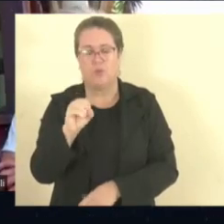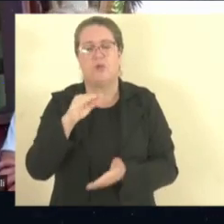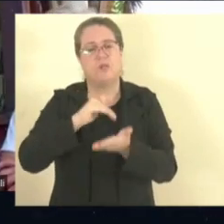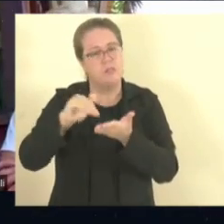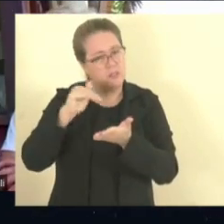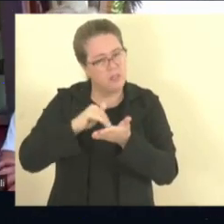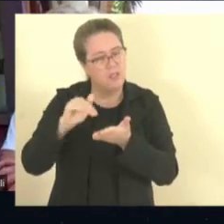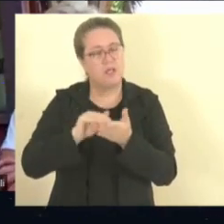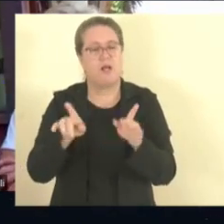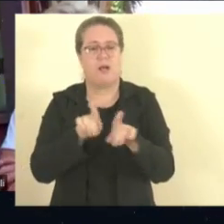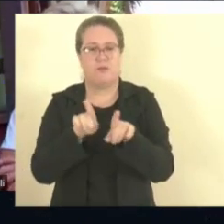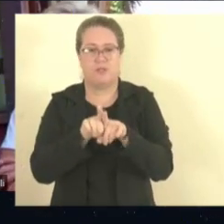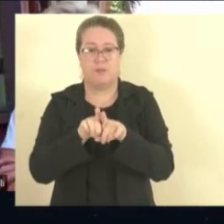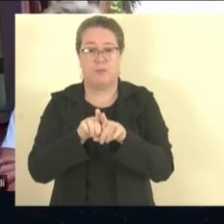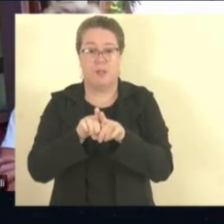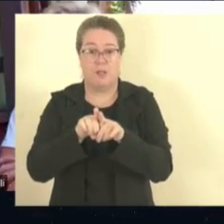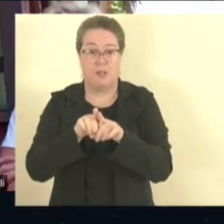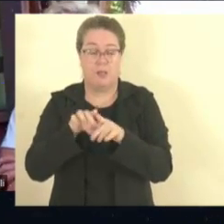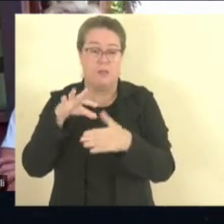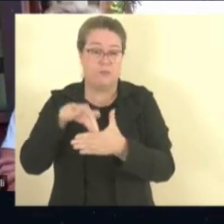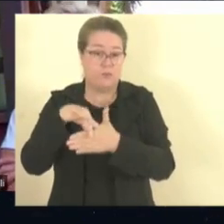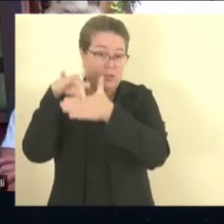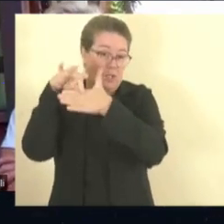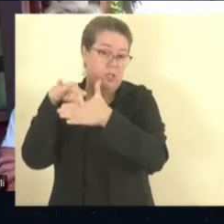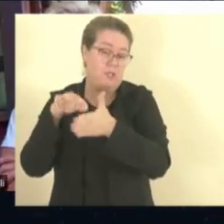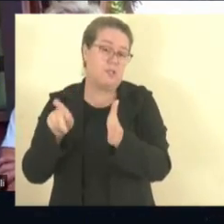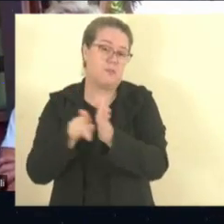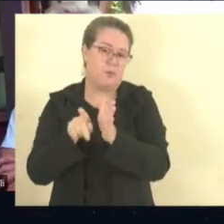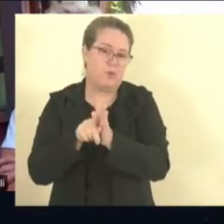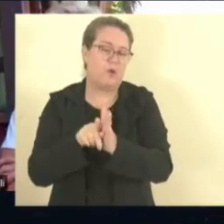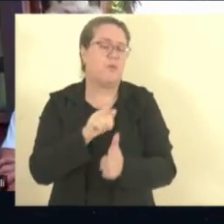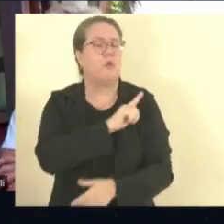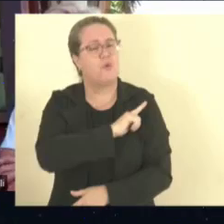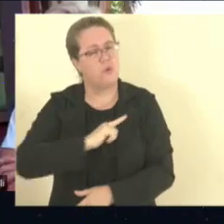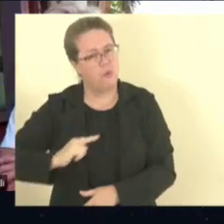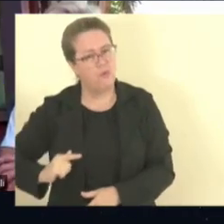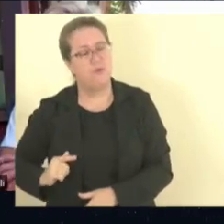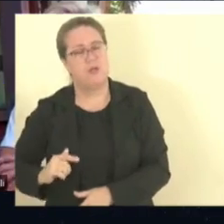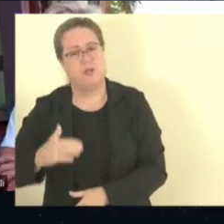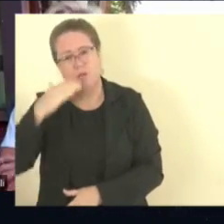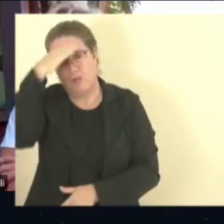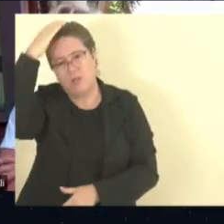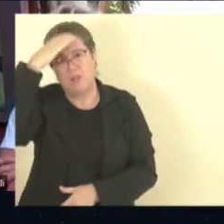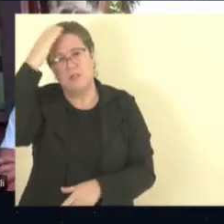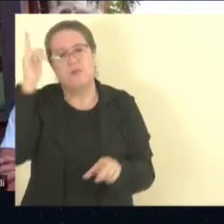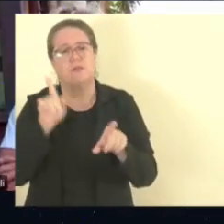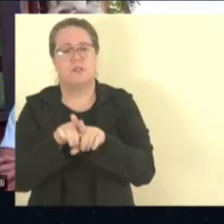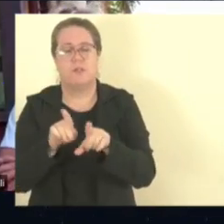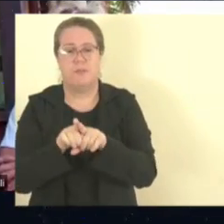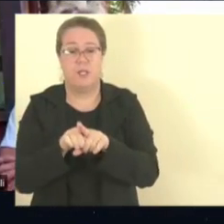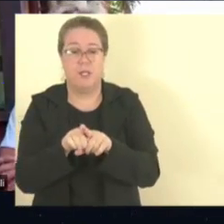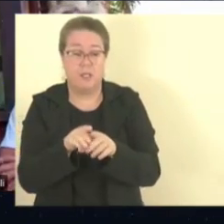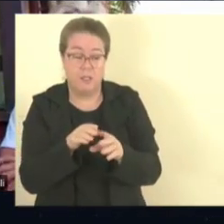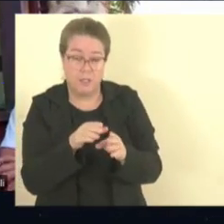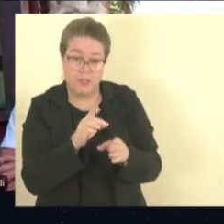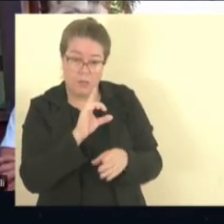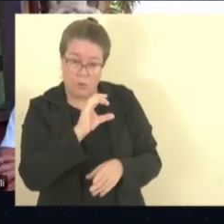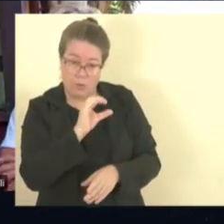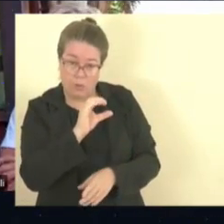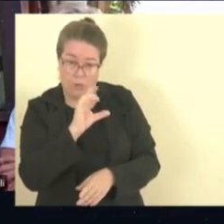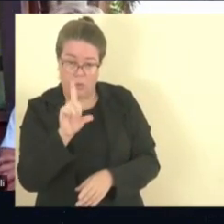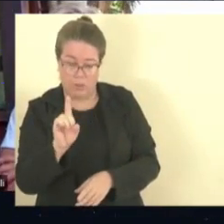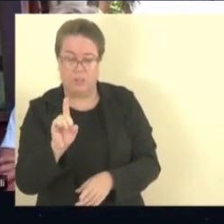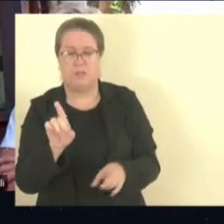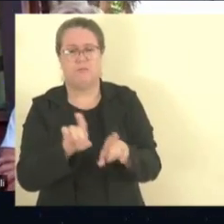de gestão e principalmente parabenizo o governador Renato Casagrande, que coordena diretamente esse trabalho da gestão fiscal, e parabenizo